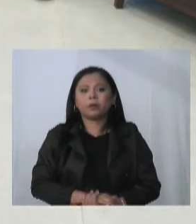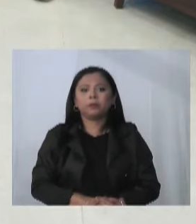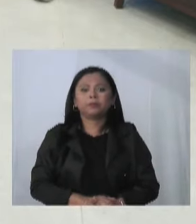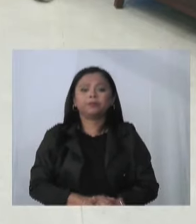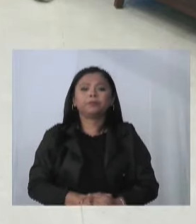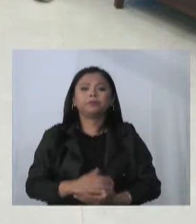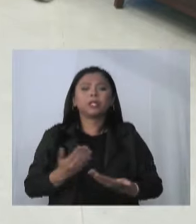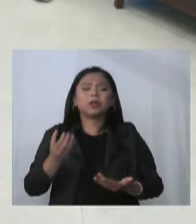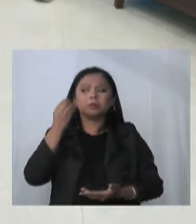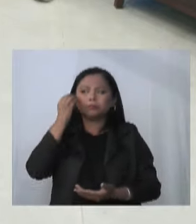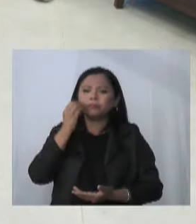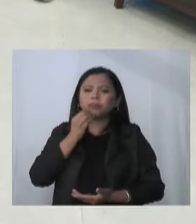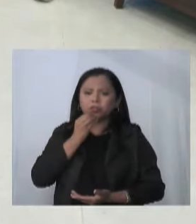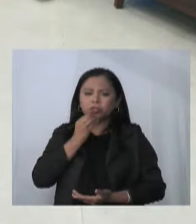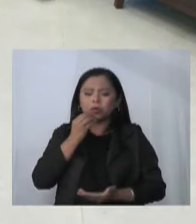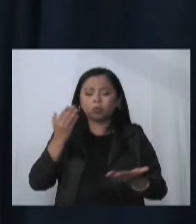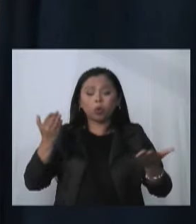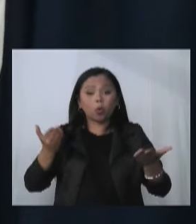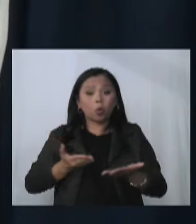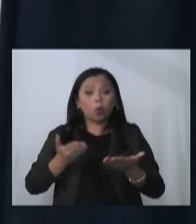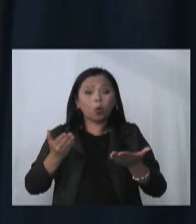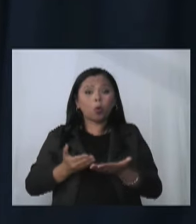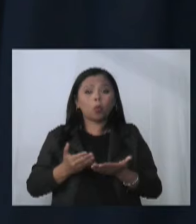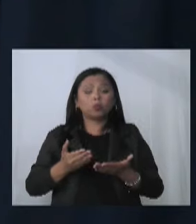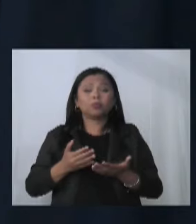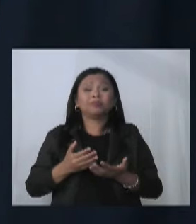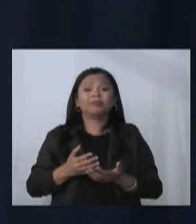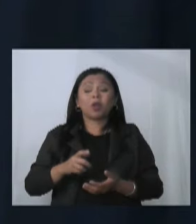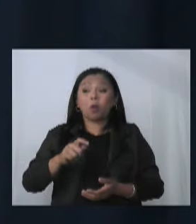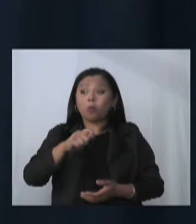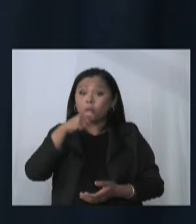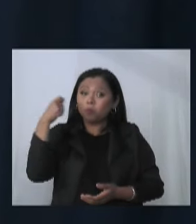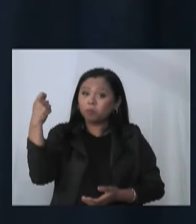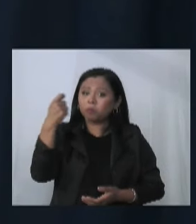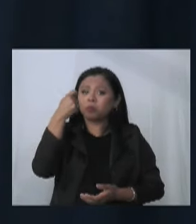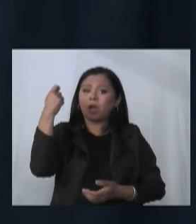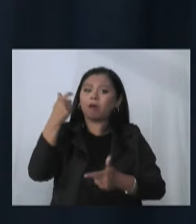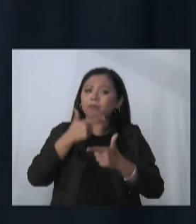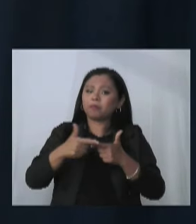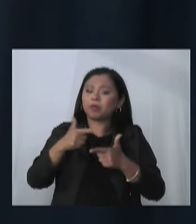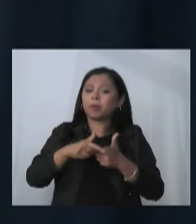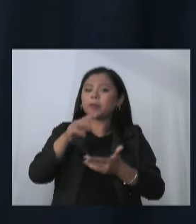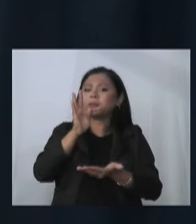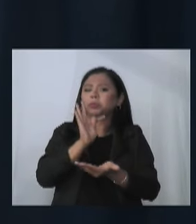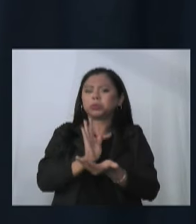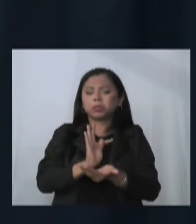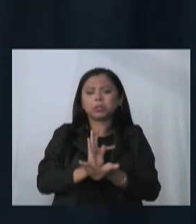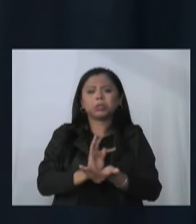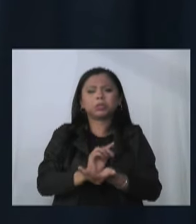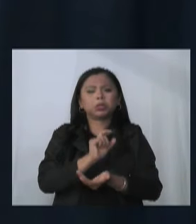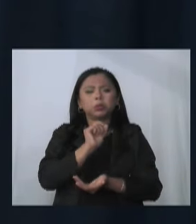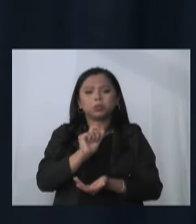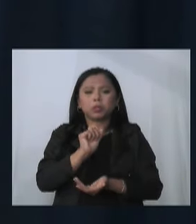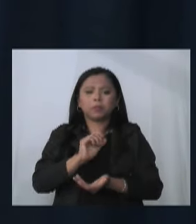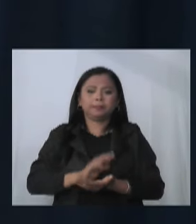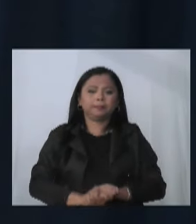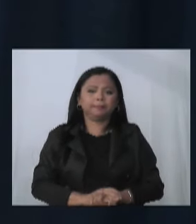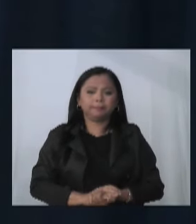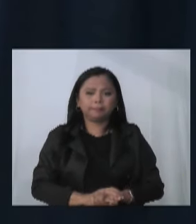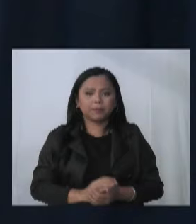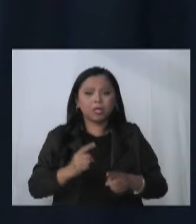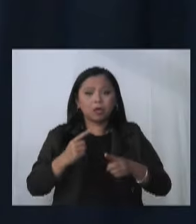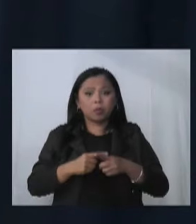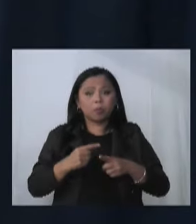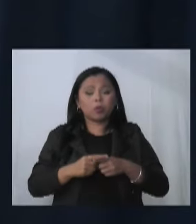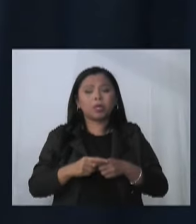Francinaldo, hoje um dos graves problemas de Teresina que trava a cidade é porque hoje, para